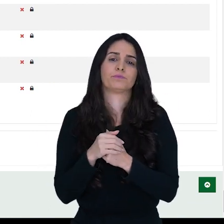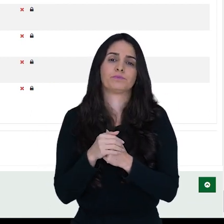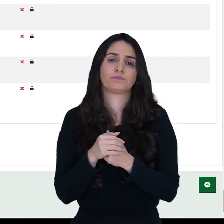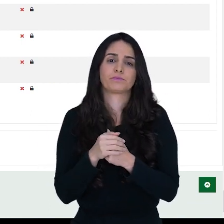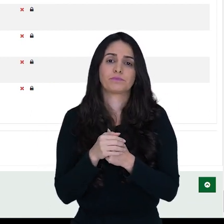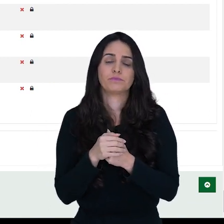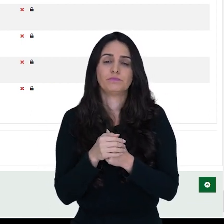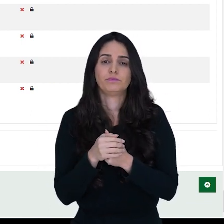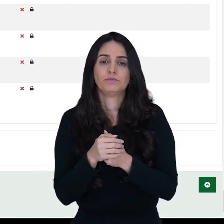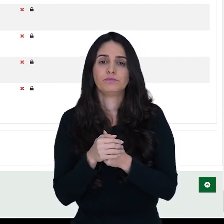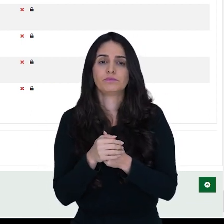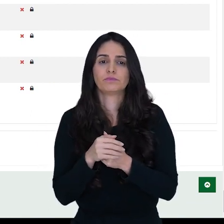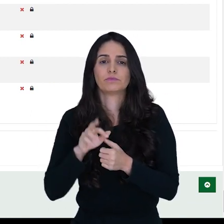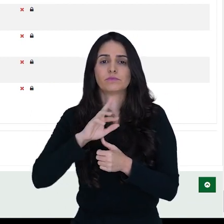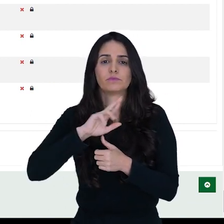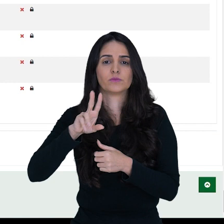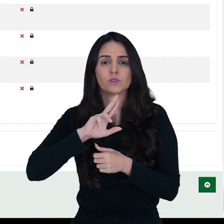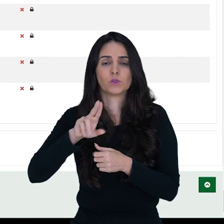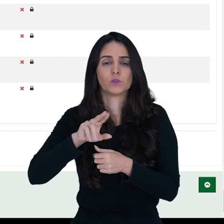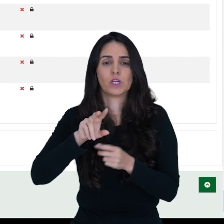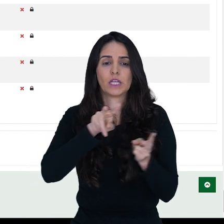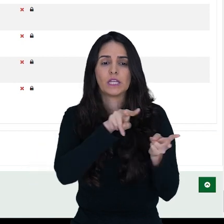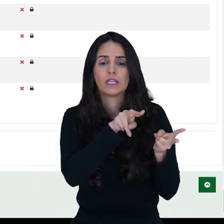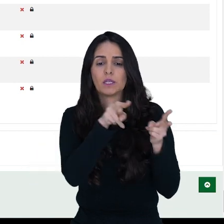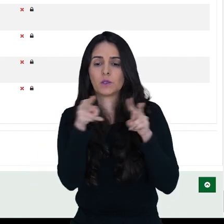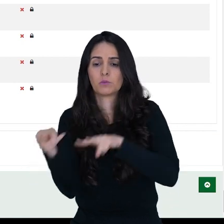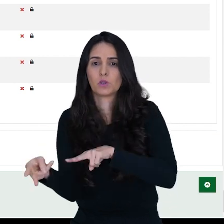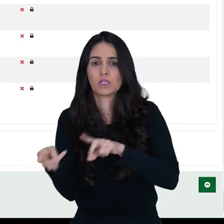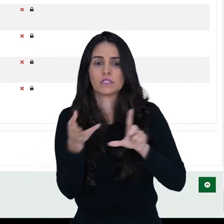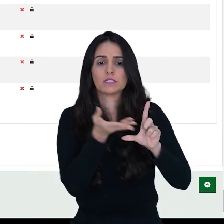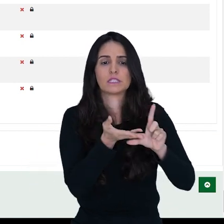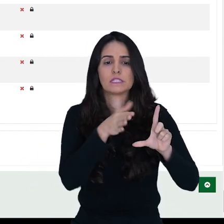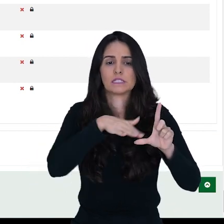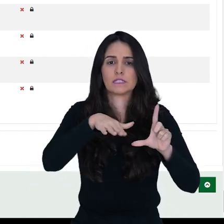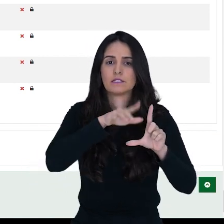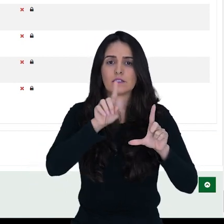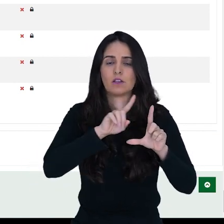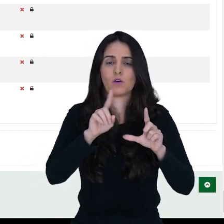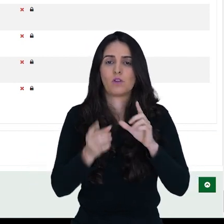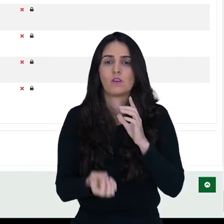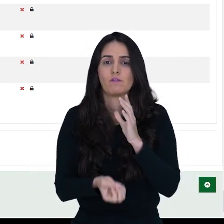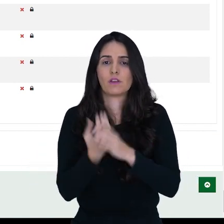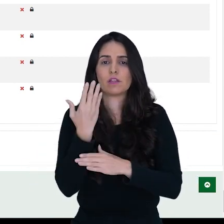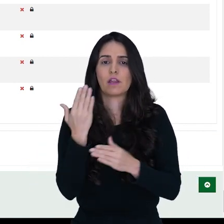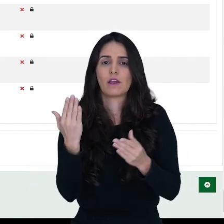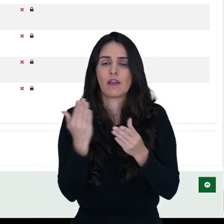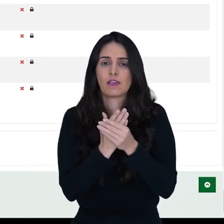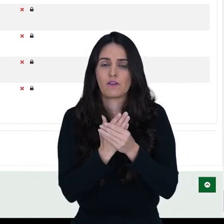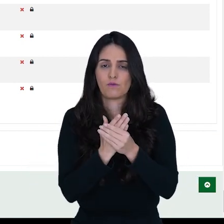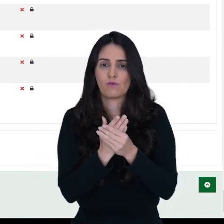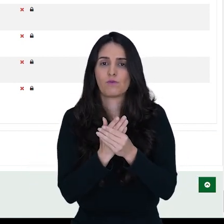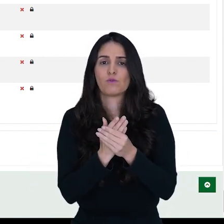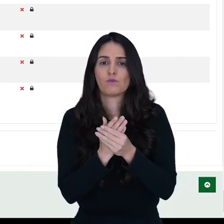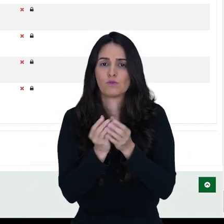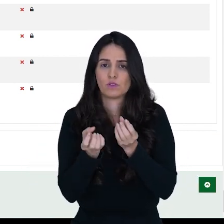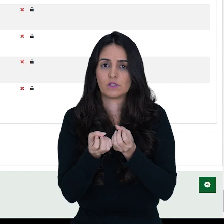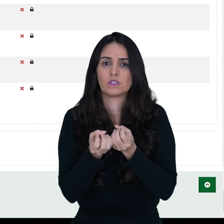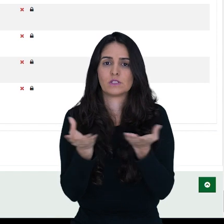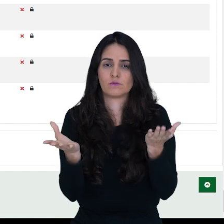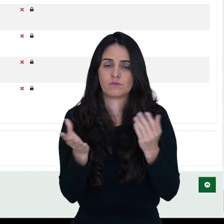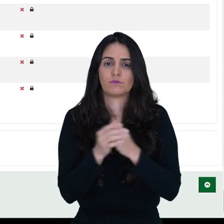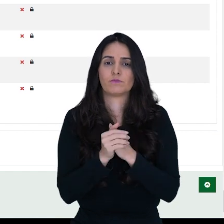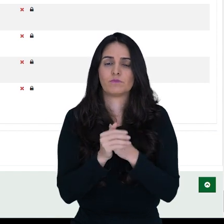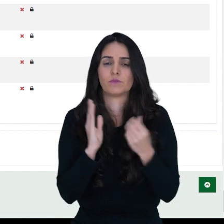processar só que ao invés de realizar a importação diretamente da sala ele vai gerar